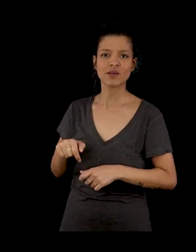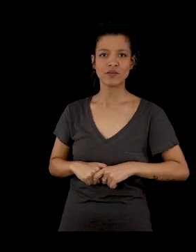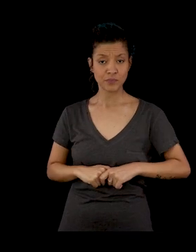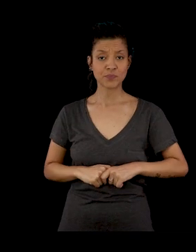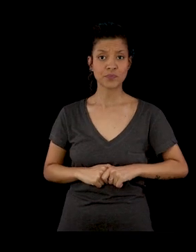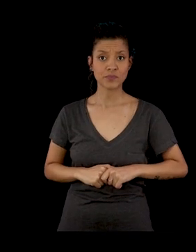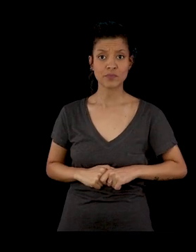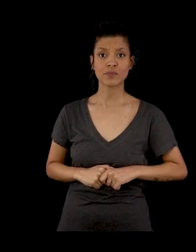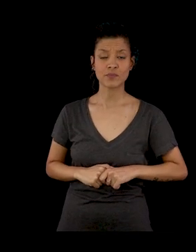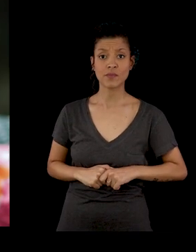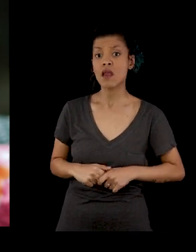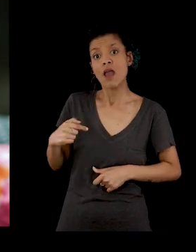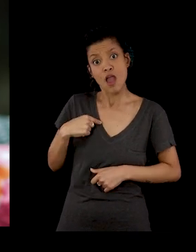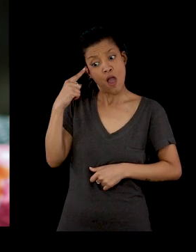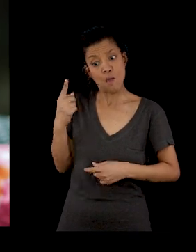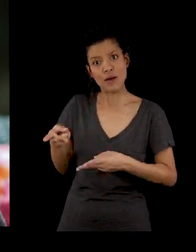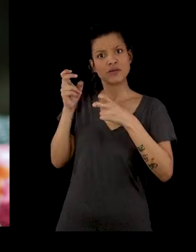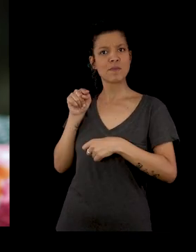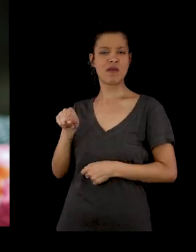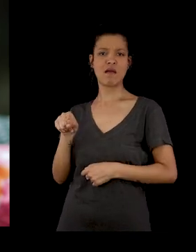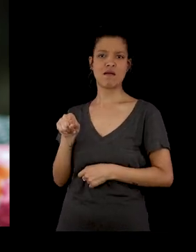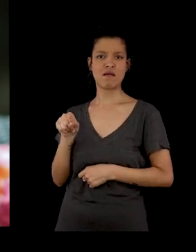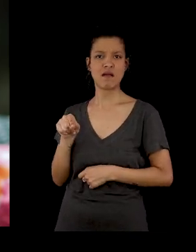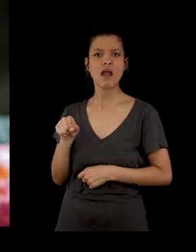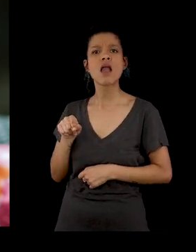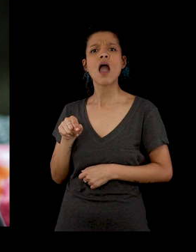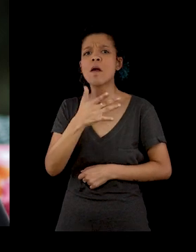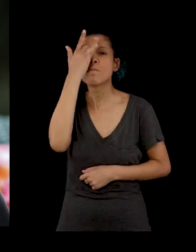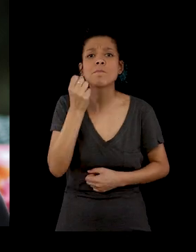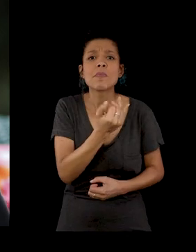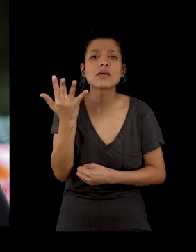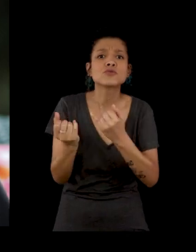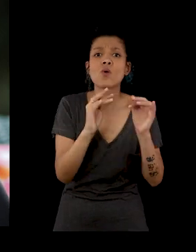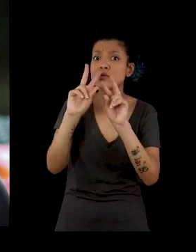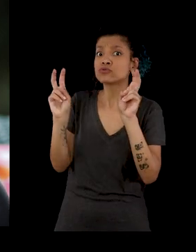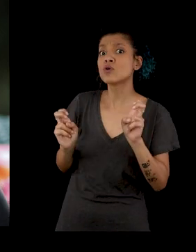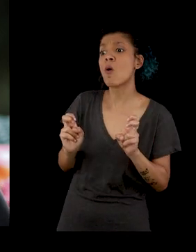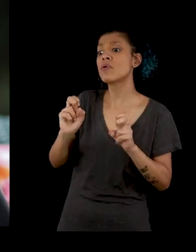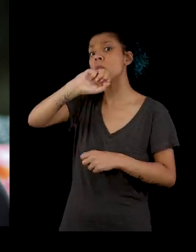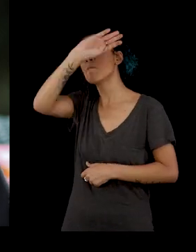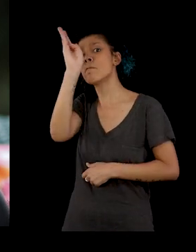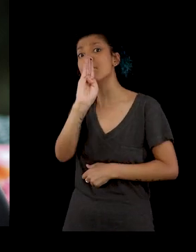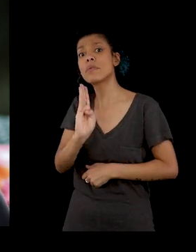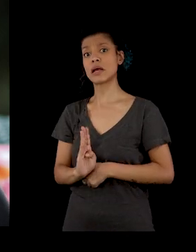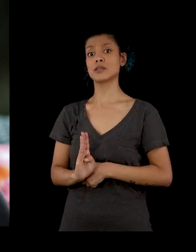Eu preferia as pessoas que estavam falando sobre um Brasil, que era um Brasil, vamos dizer,